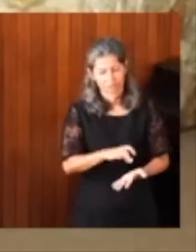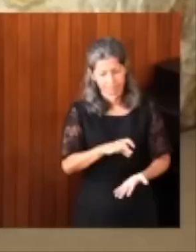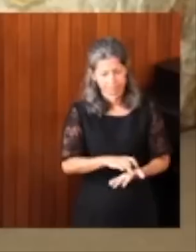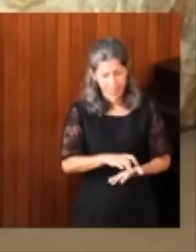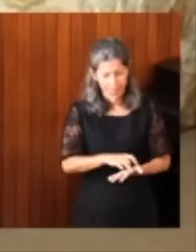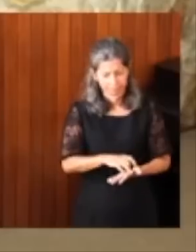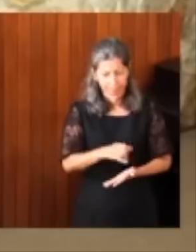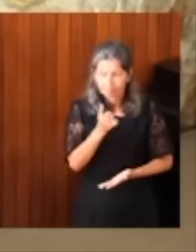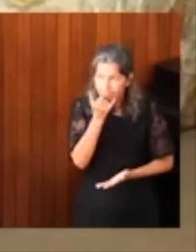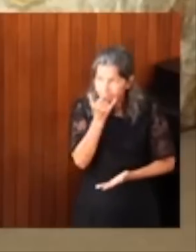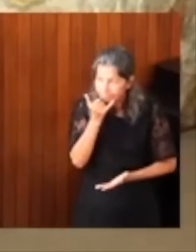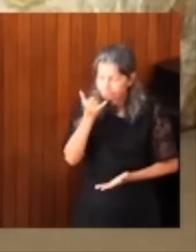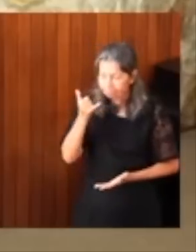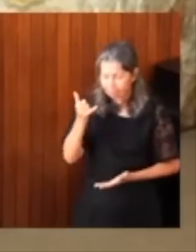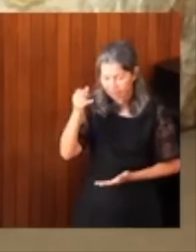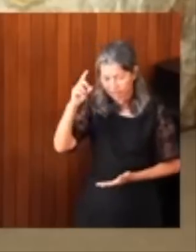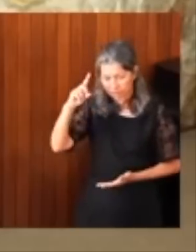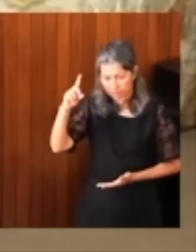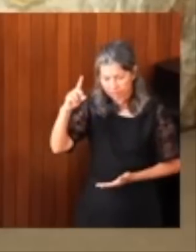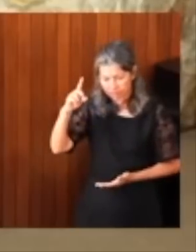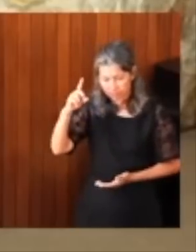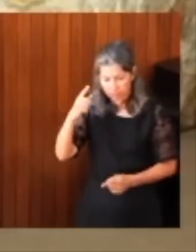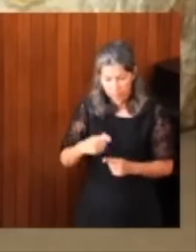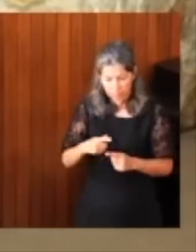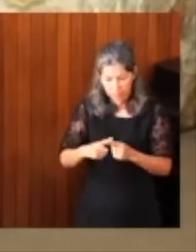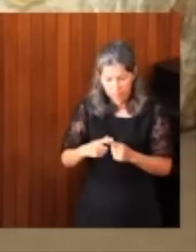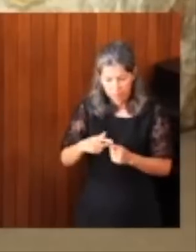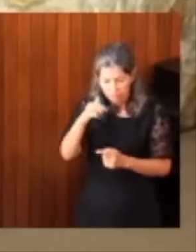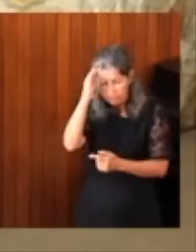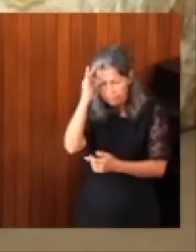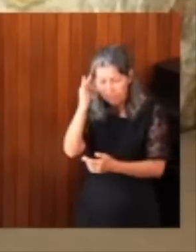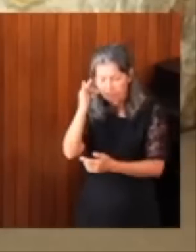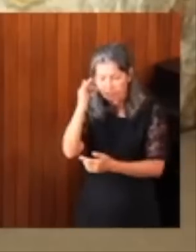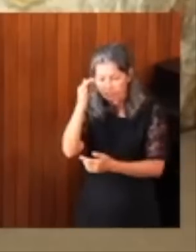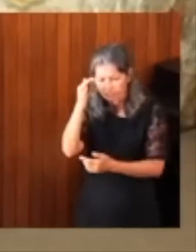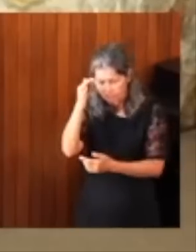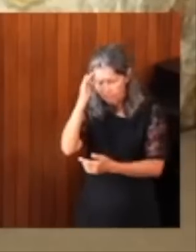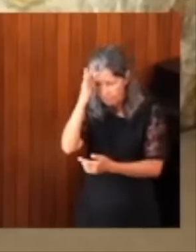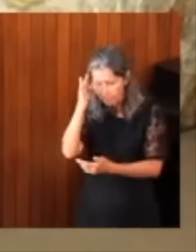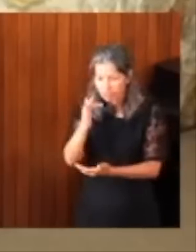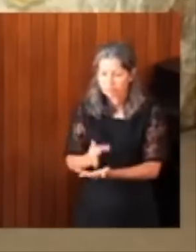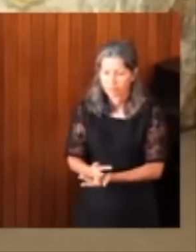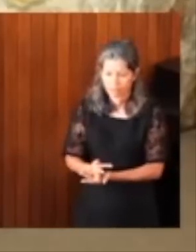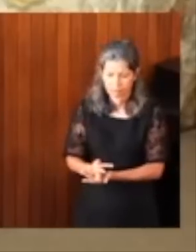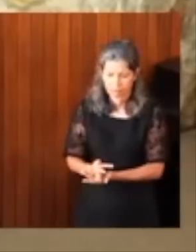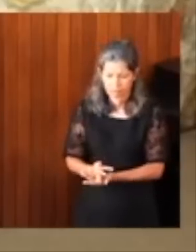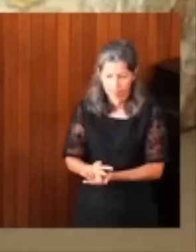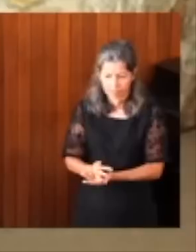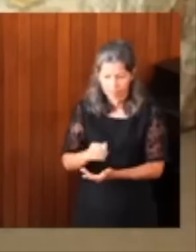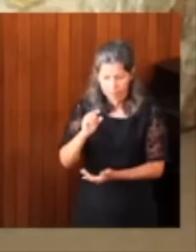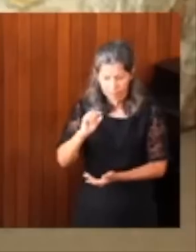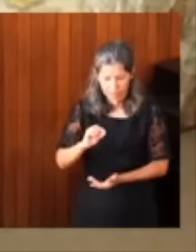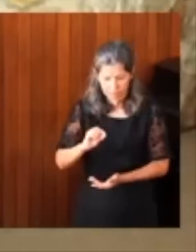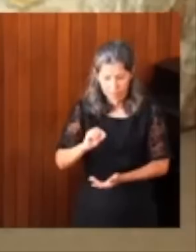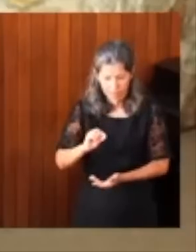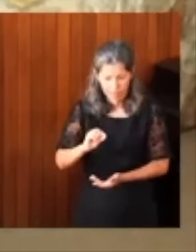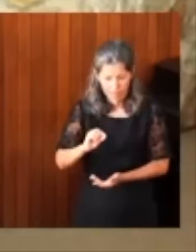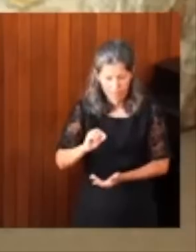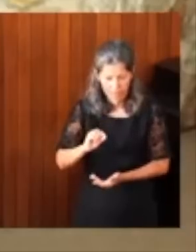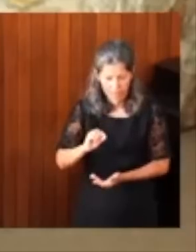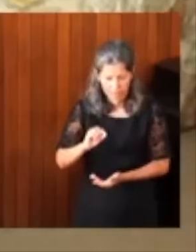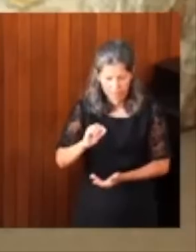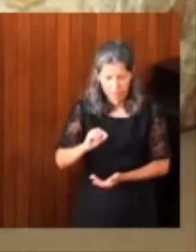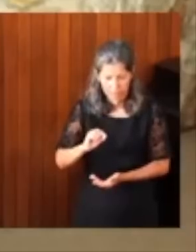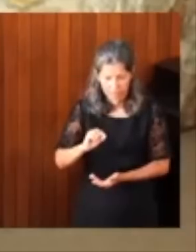para Deus pela minha falta de fé, porque eu estava relutando. O diabo deu um tiro no pé dele, porque aquilo me fez ver que o conflito é real. E pouco depois eu